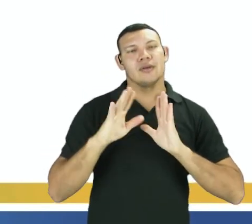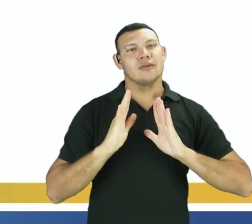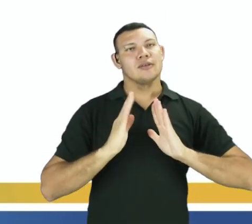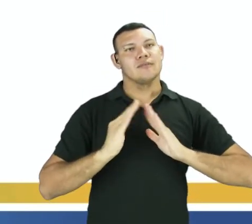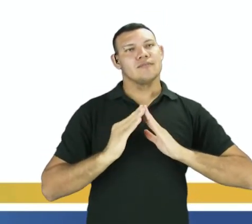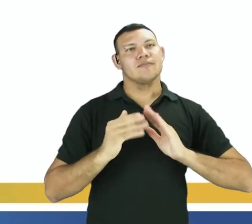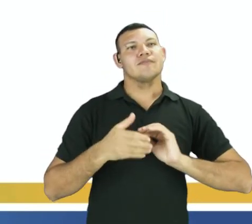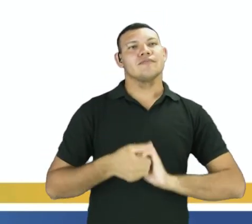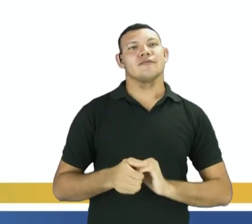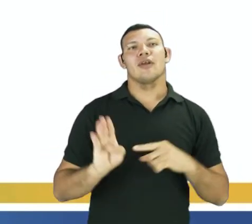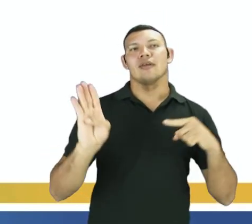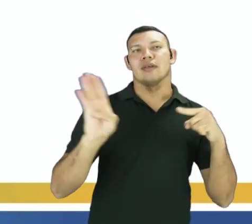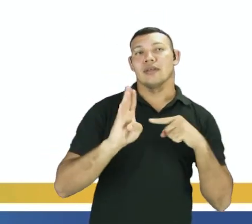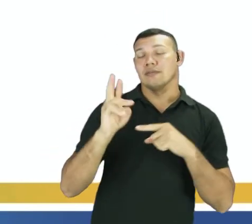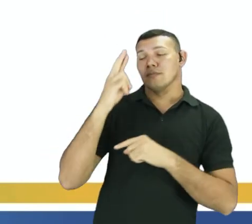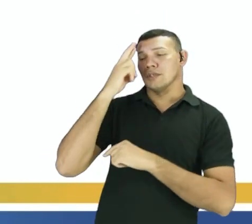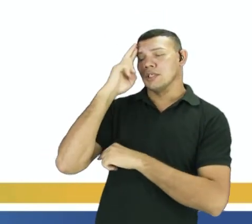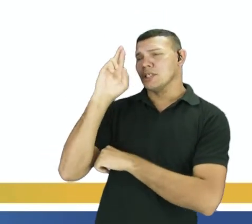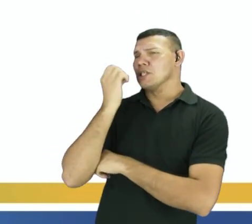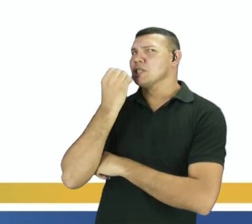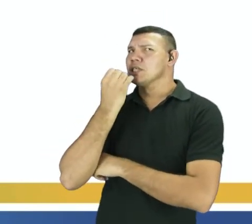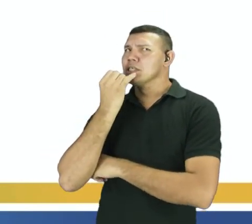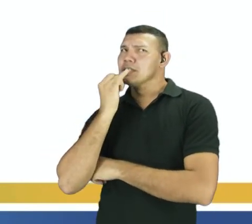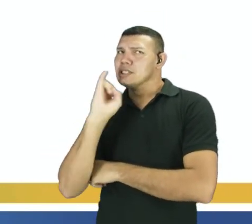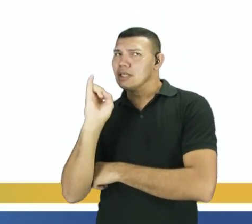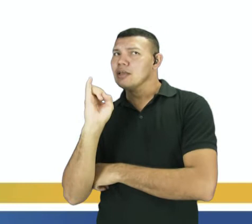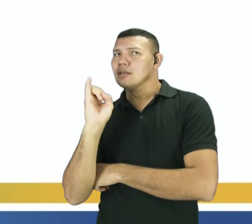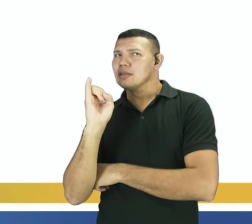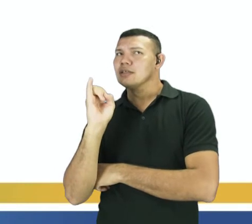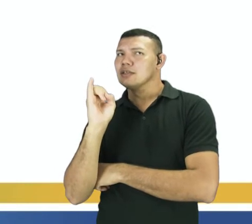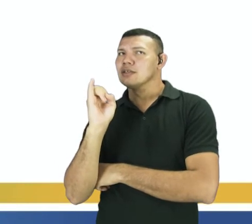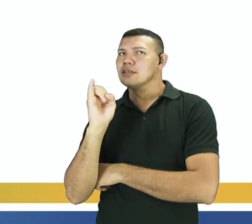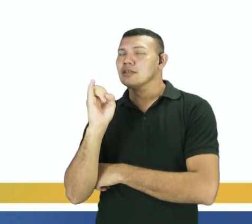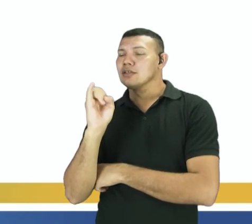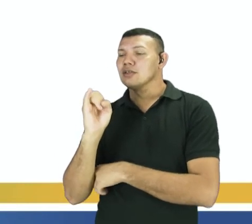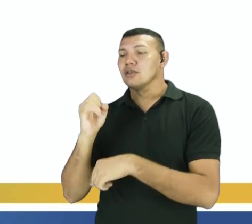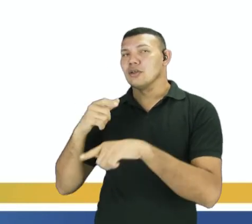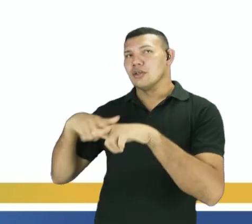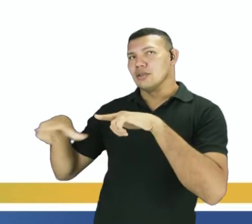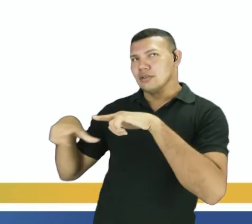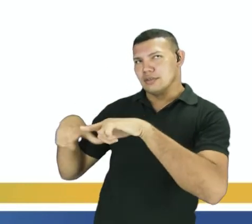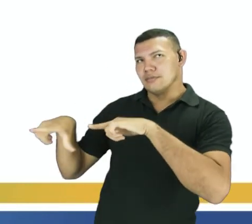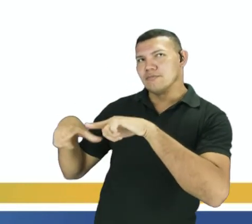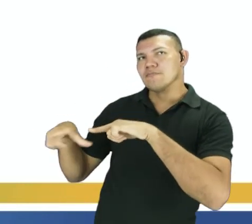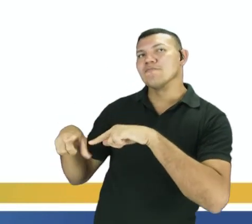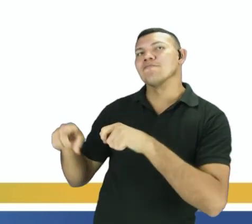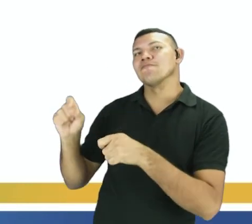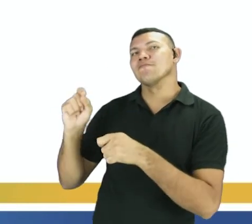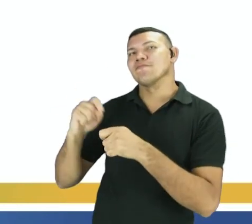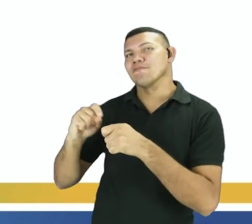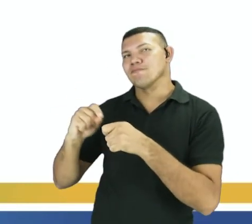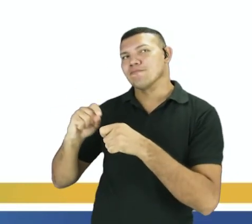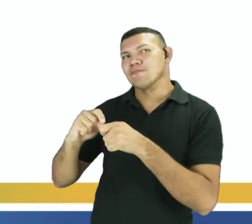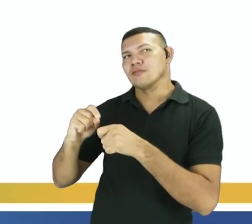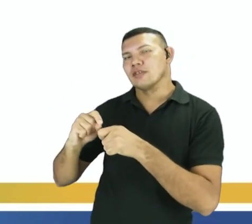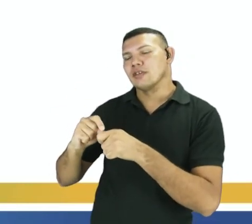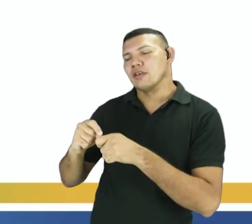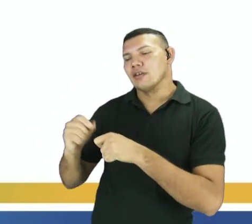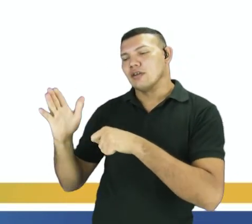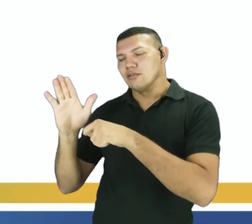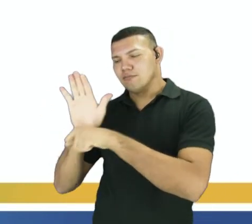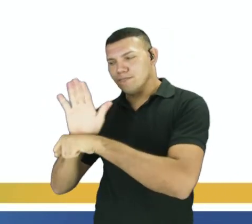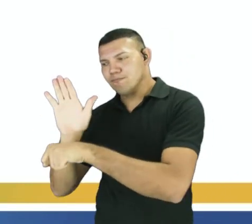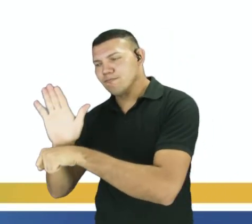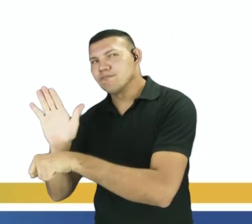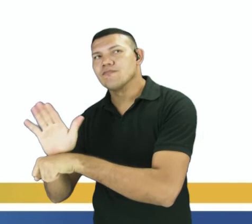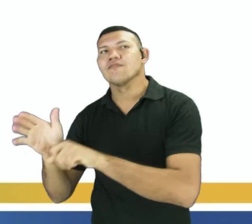E aí, você lembra dos condicionais? Vamos ver se você lembra mesmo? Olha lá. Ó. Tengo gatos, perros y